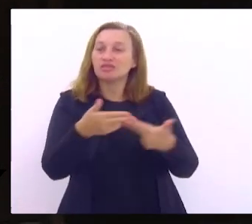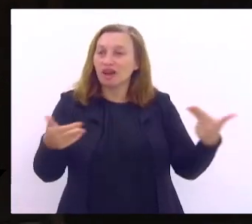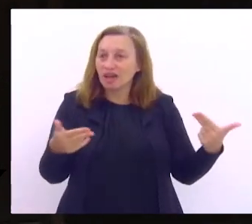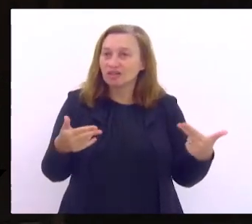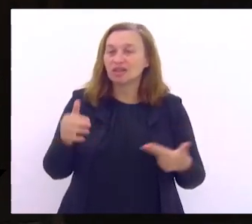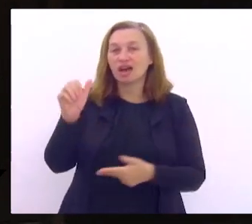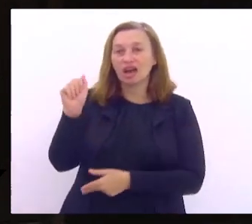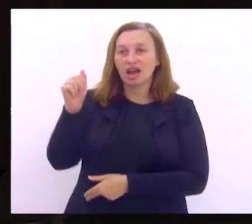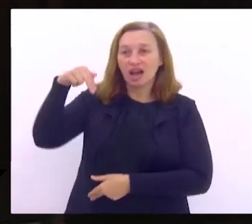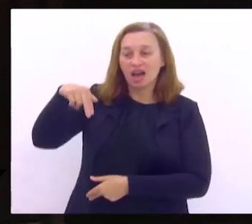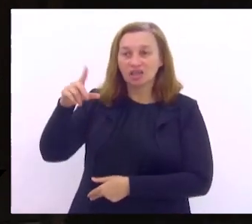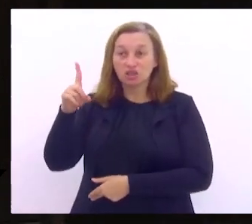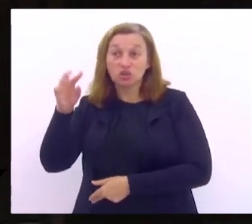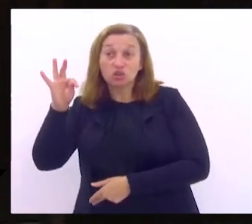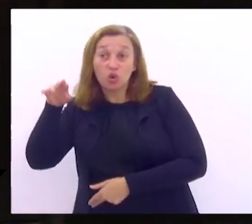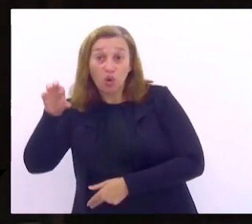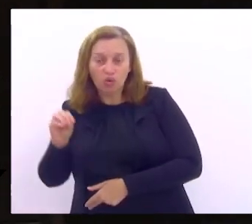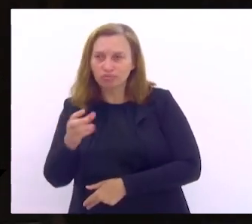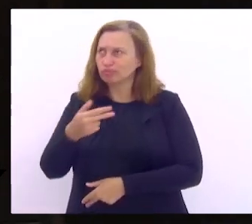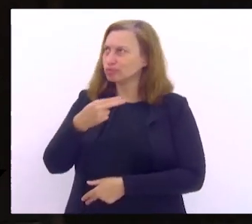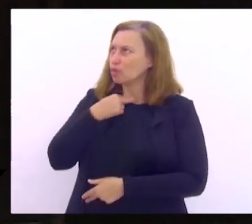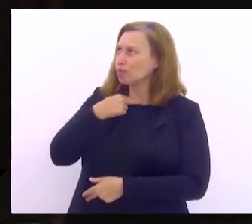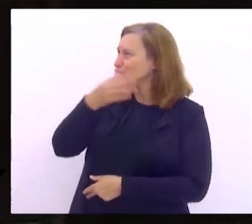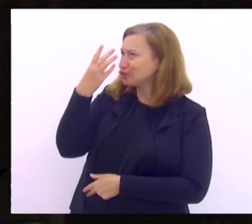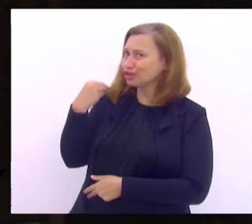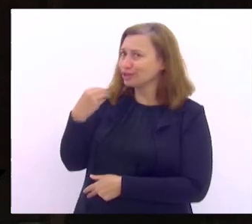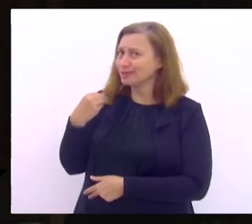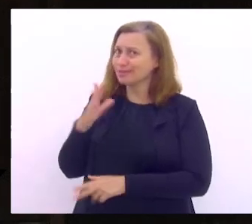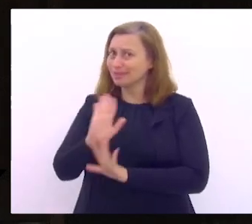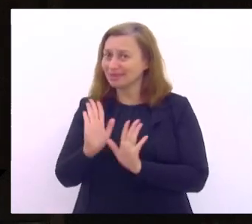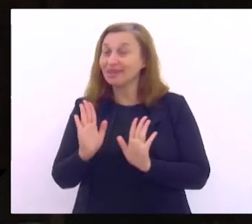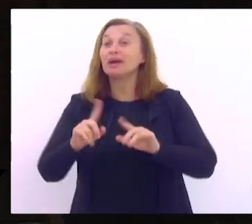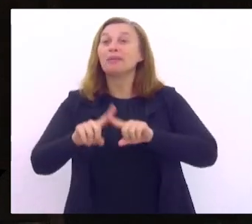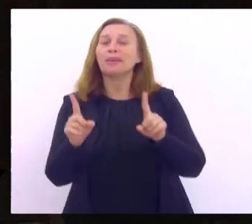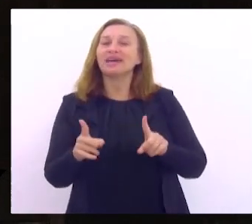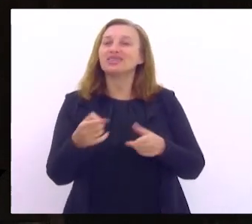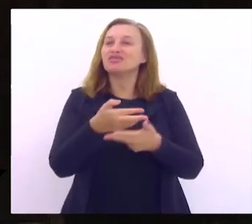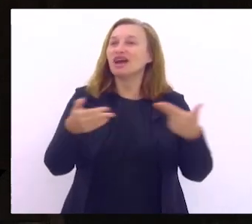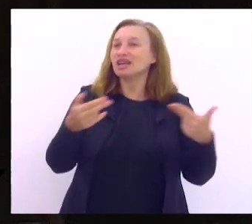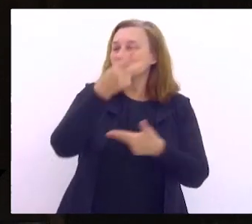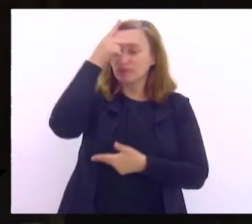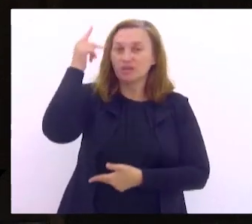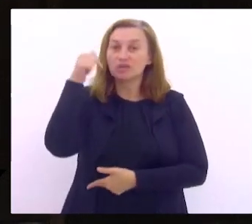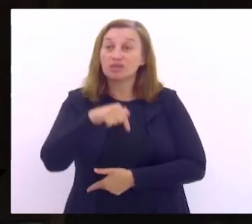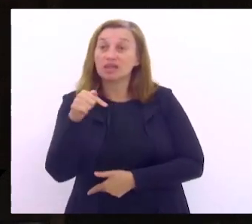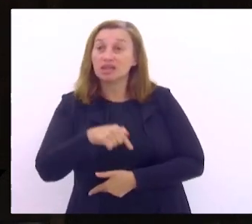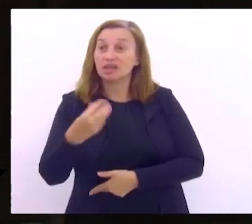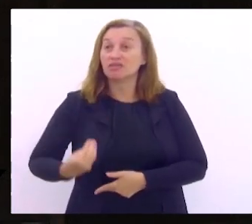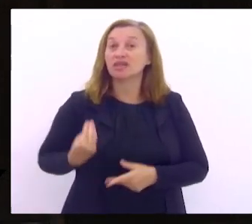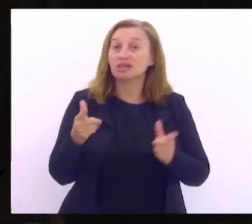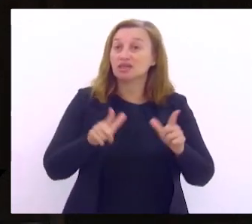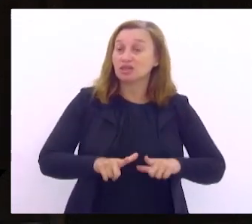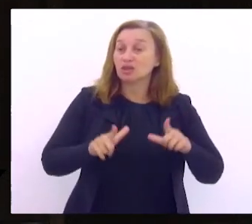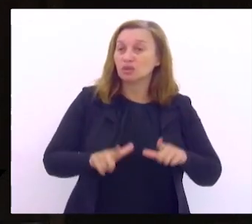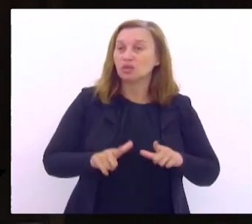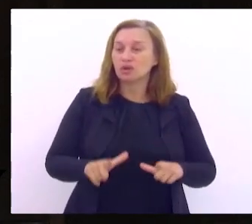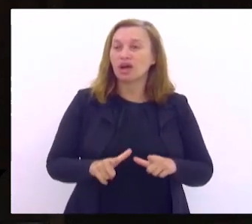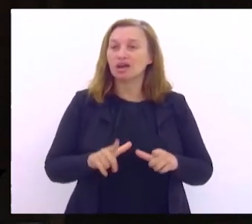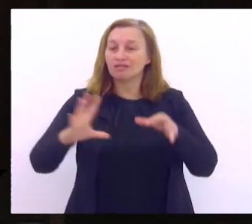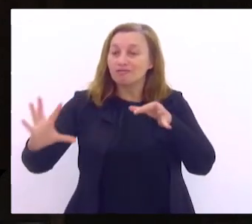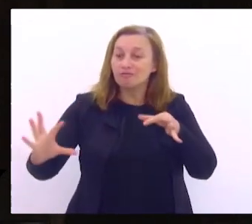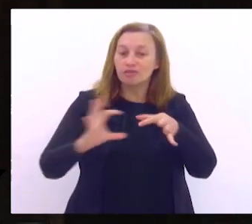Eusébio, esquecendo, posso estar esquecendo aqui de alguns, mas pessoas aqui que estão presentes, que têm